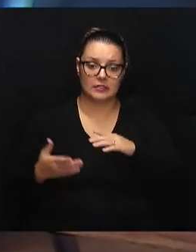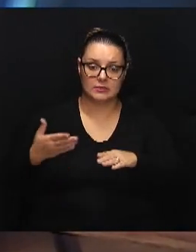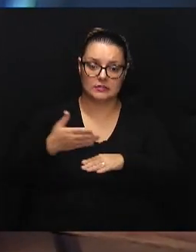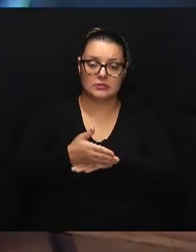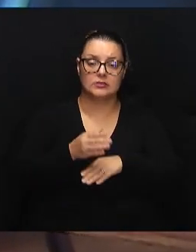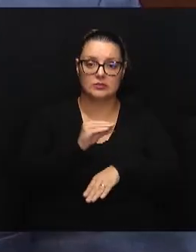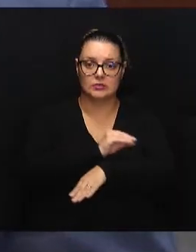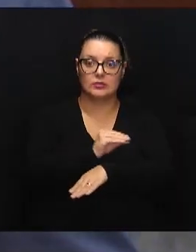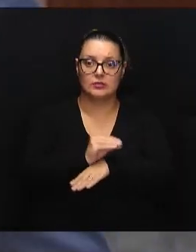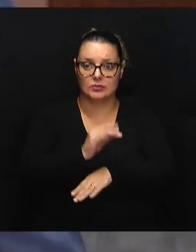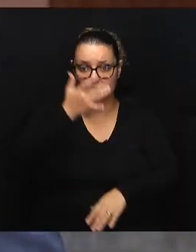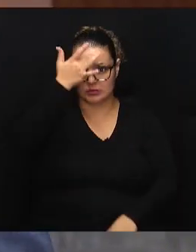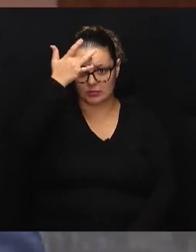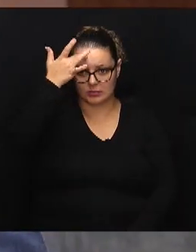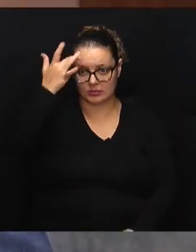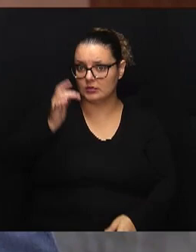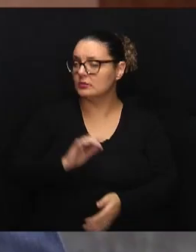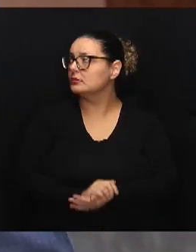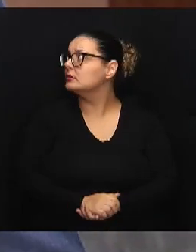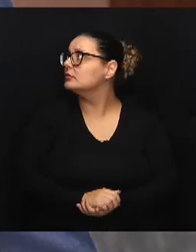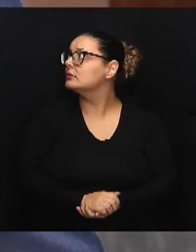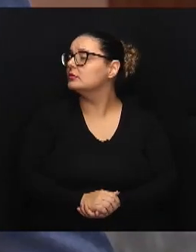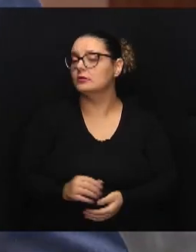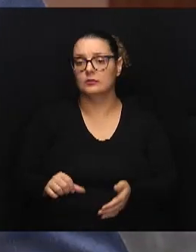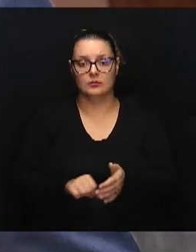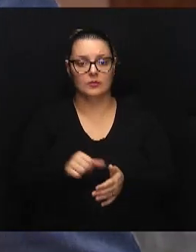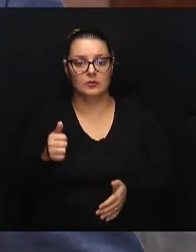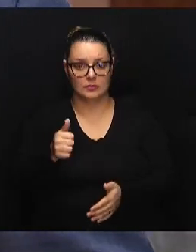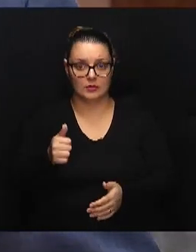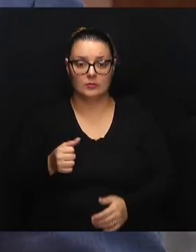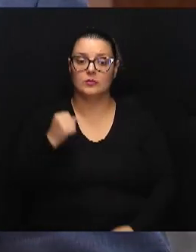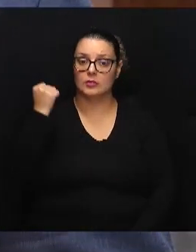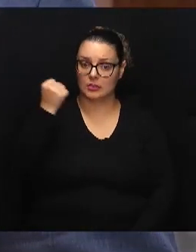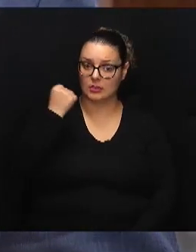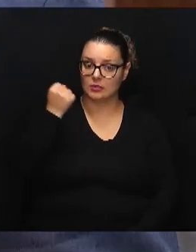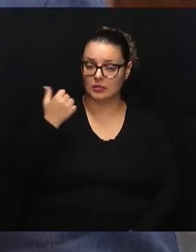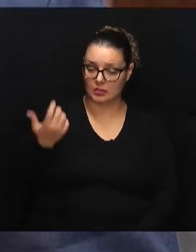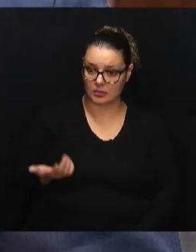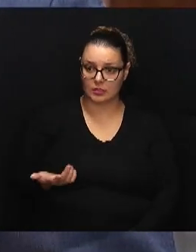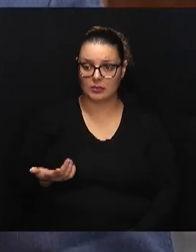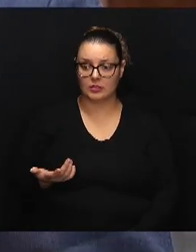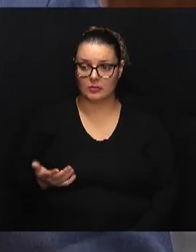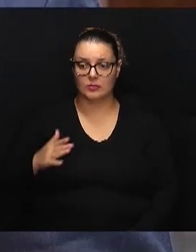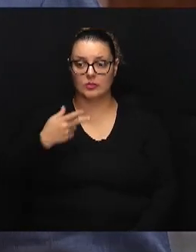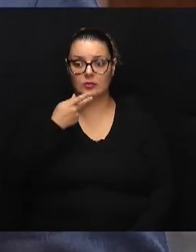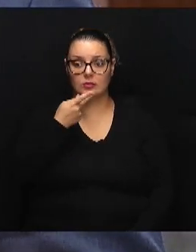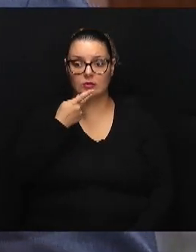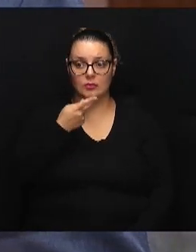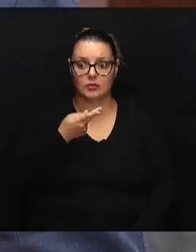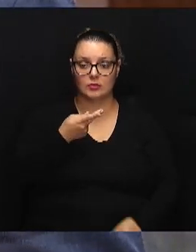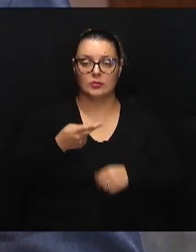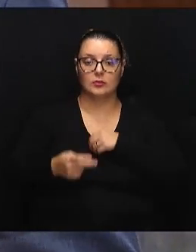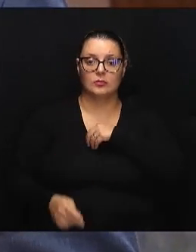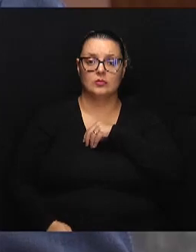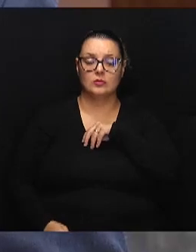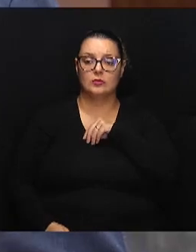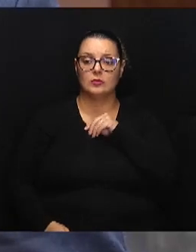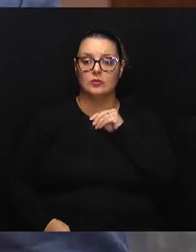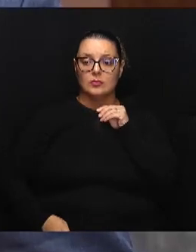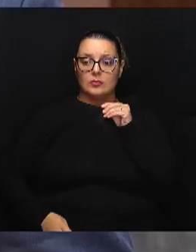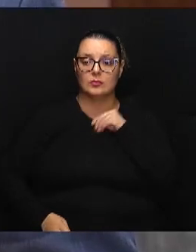da saúde mental. Primeiro, que é uma situação muito grave quando fala-se em